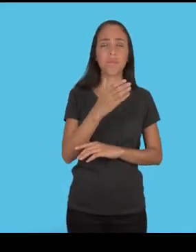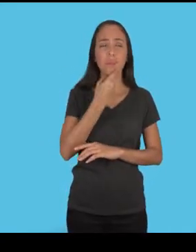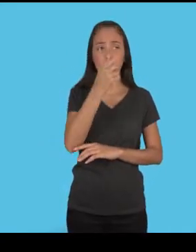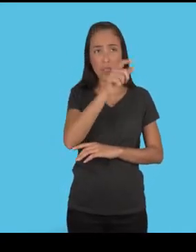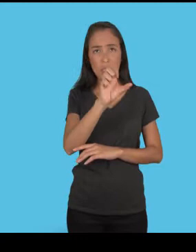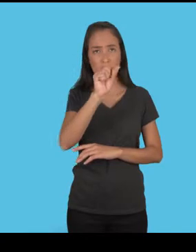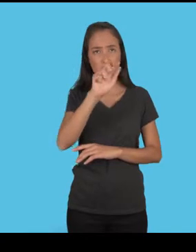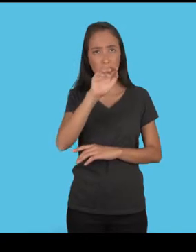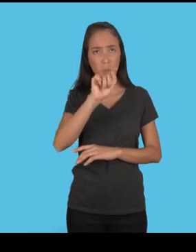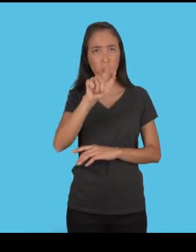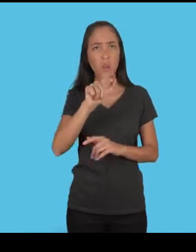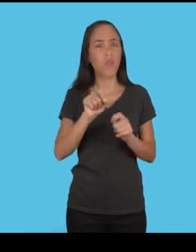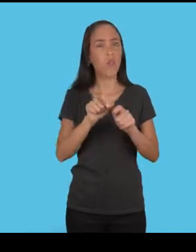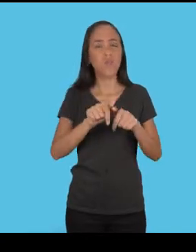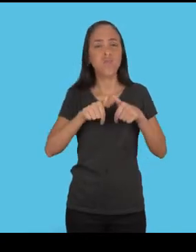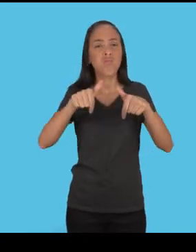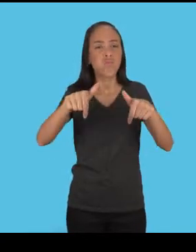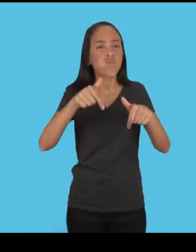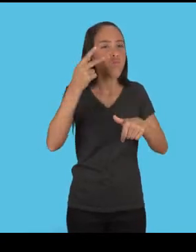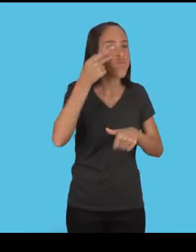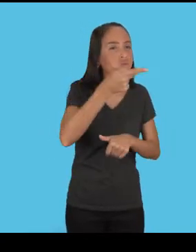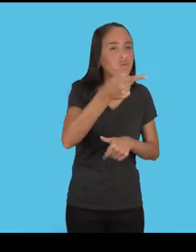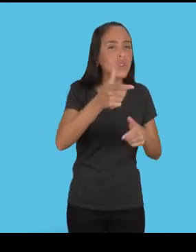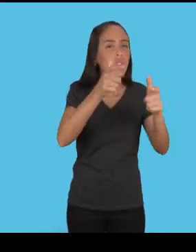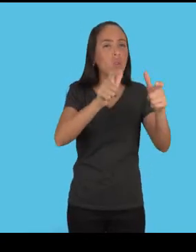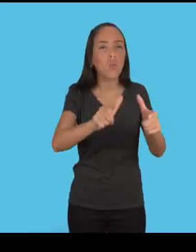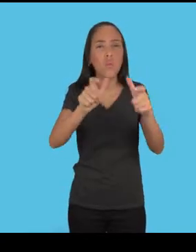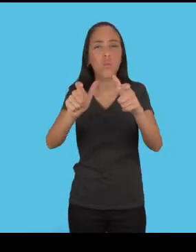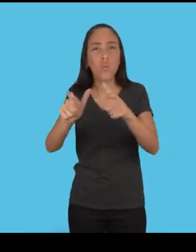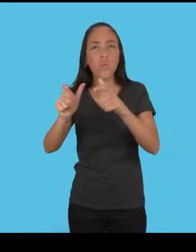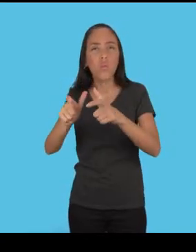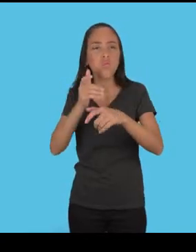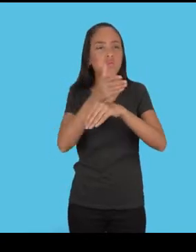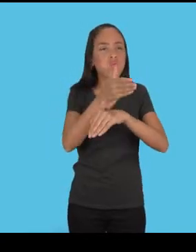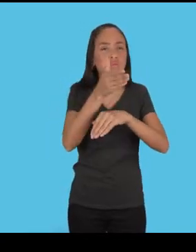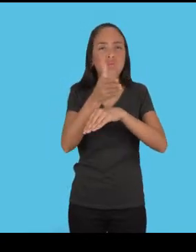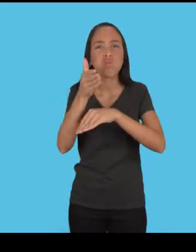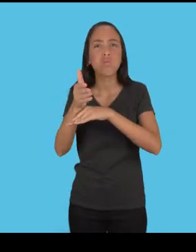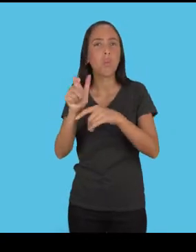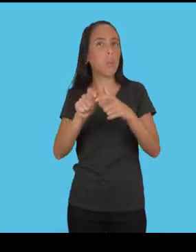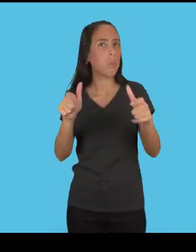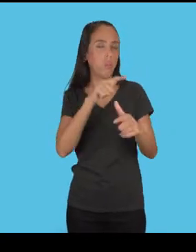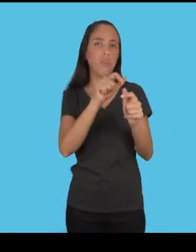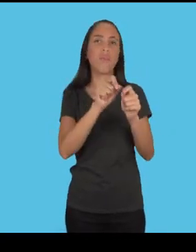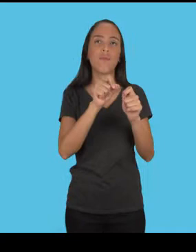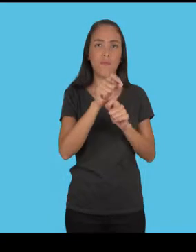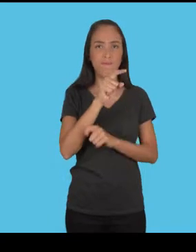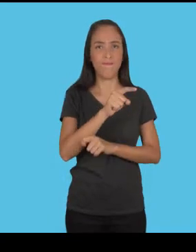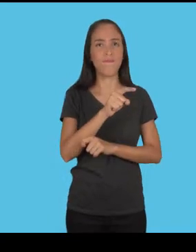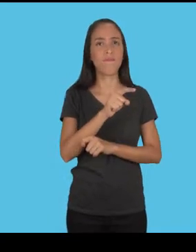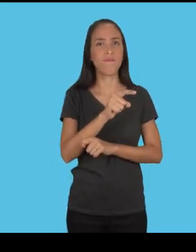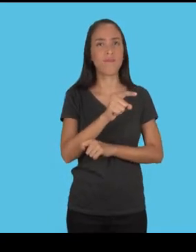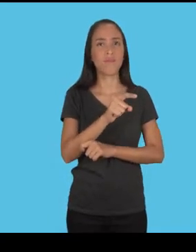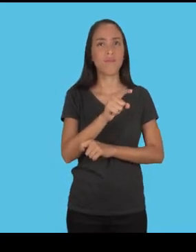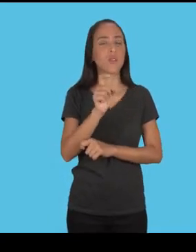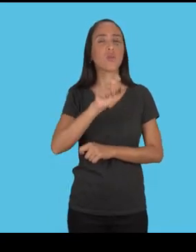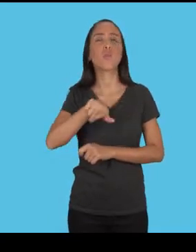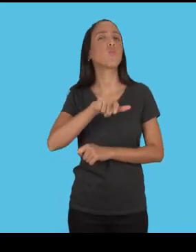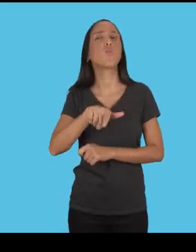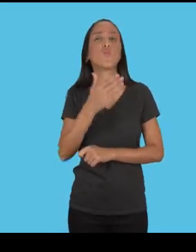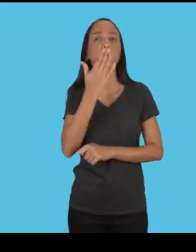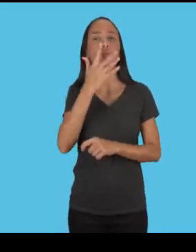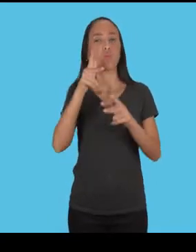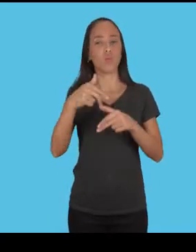no campo, a maior parte da sua produção é trabalho de campo, e não é do tipo que nós